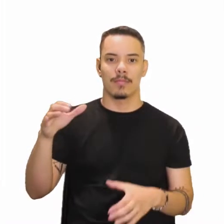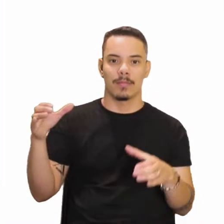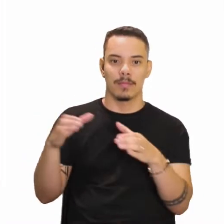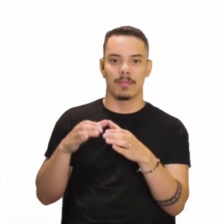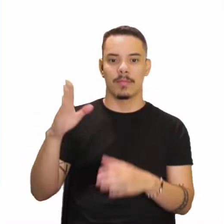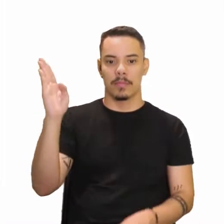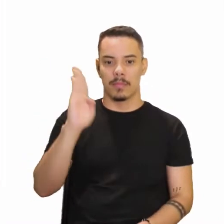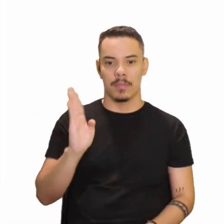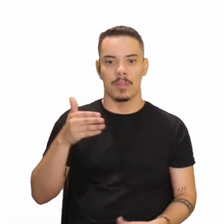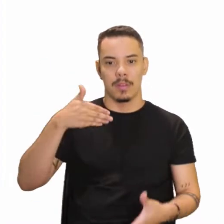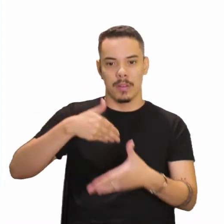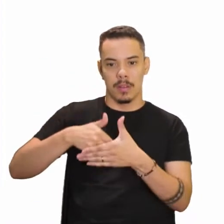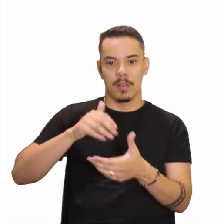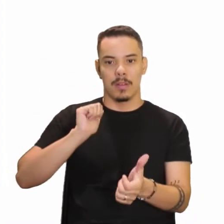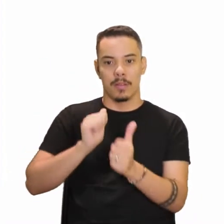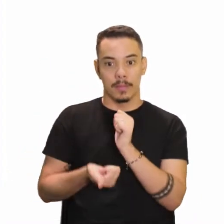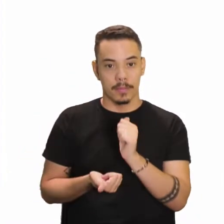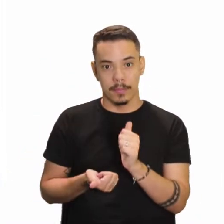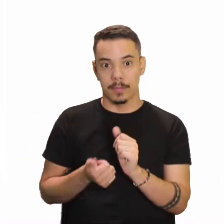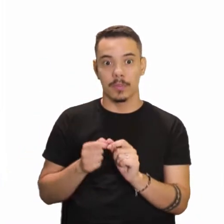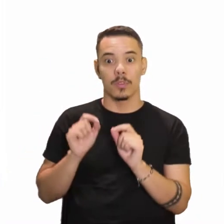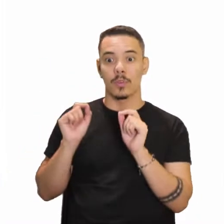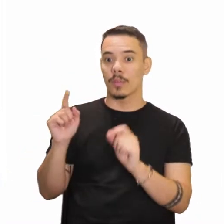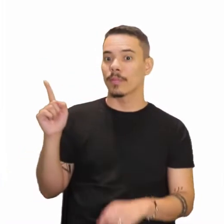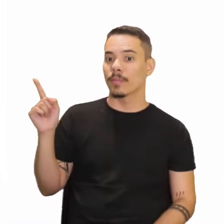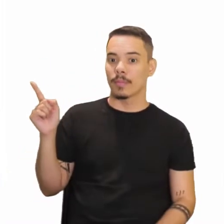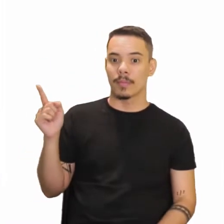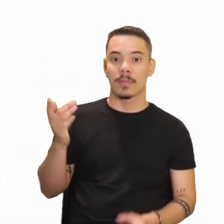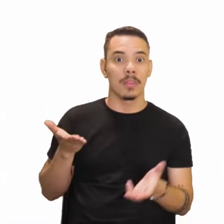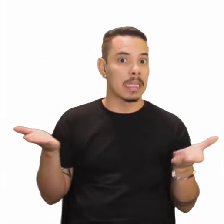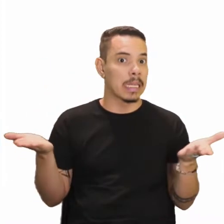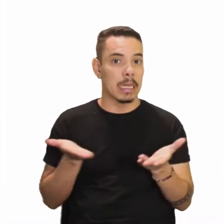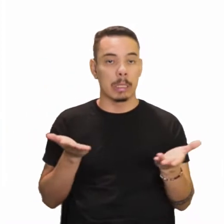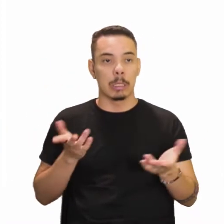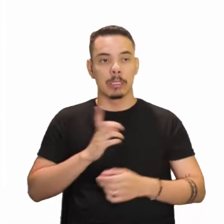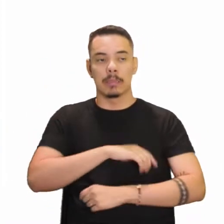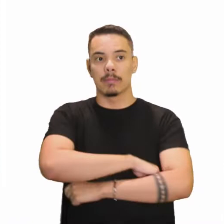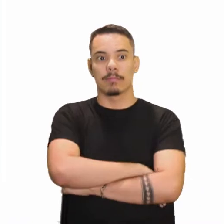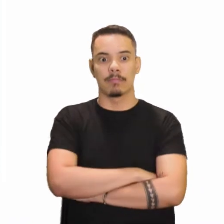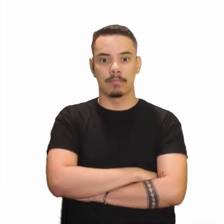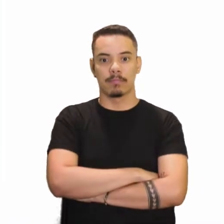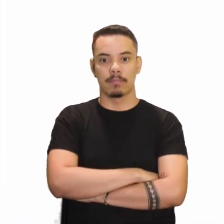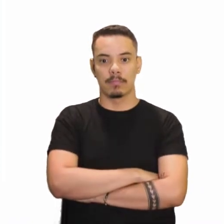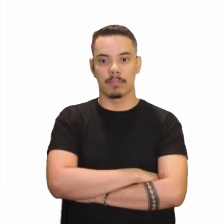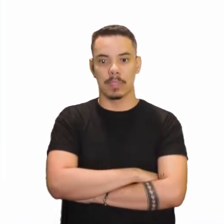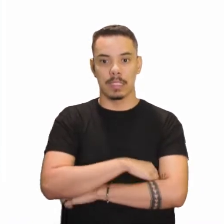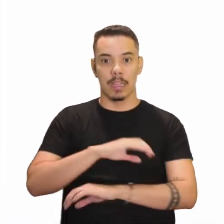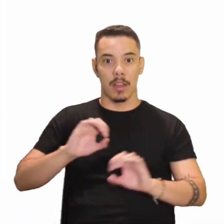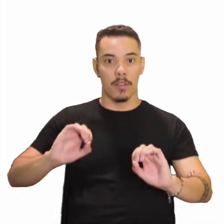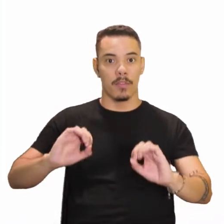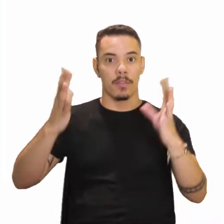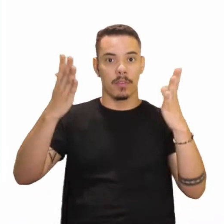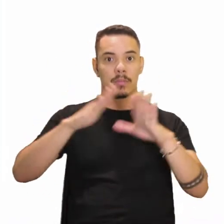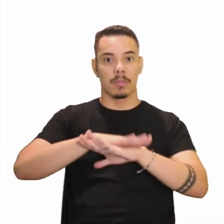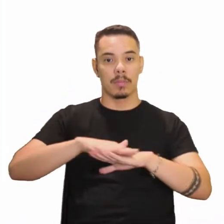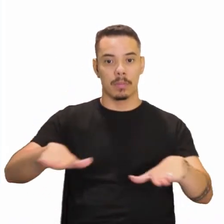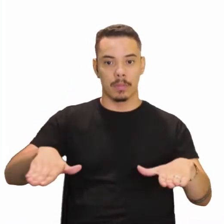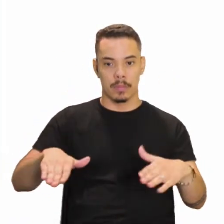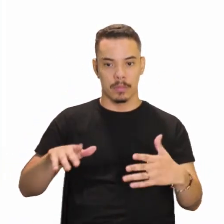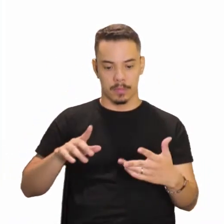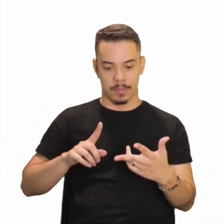nós temos aqui ao lado amadinho E agora José a festa acabou